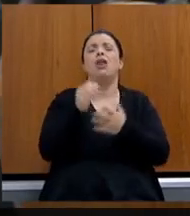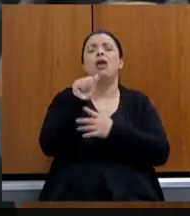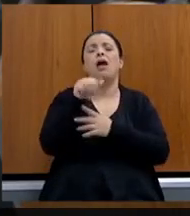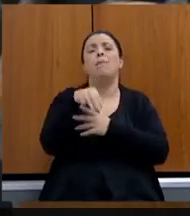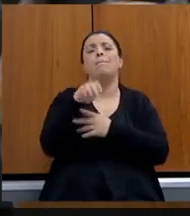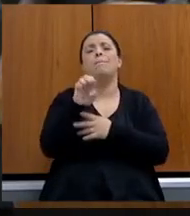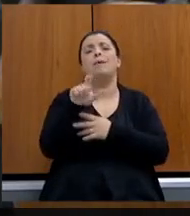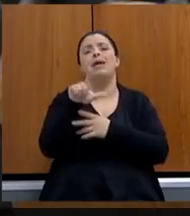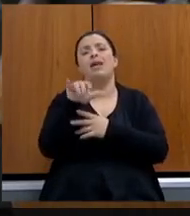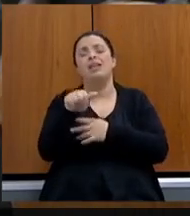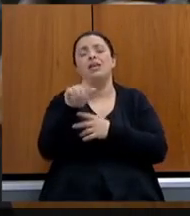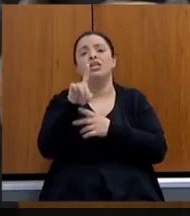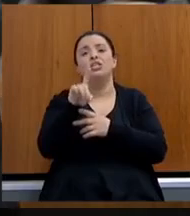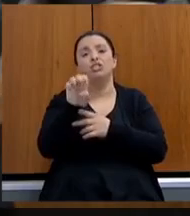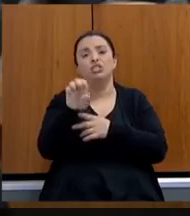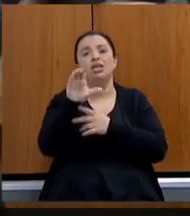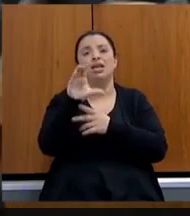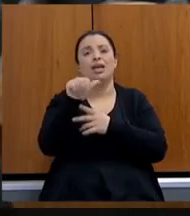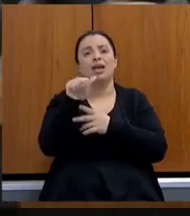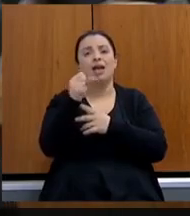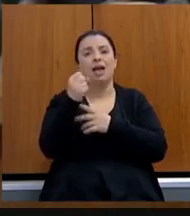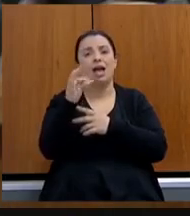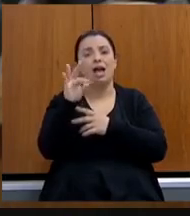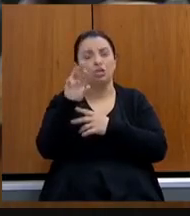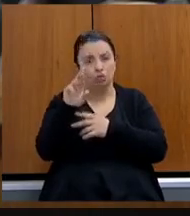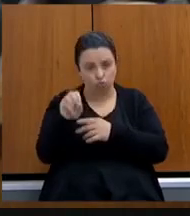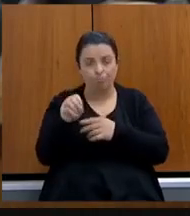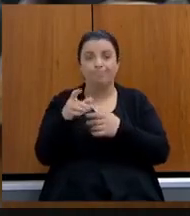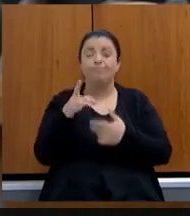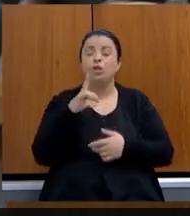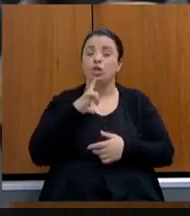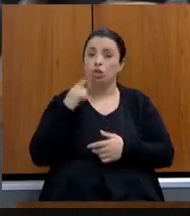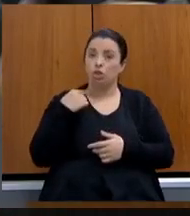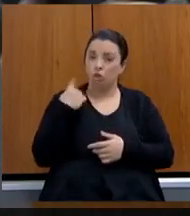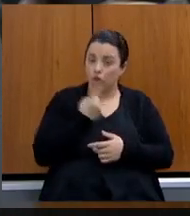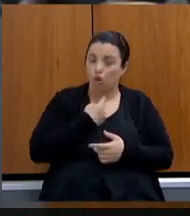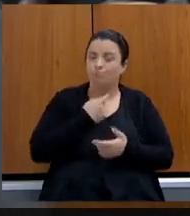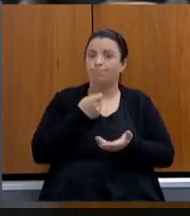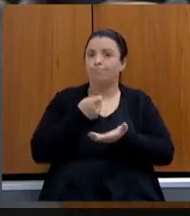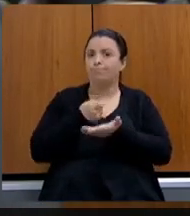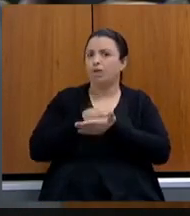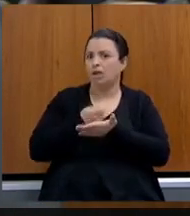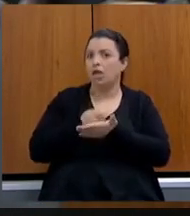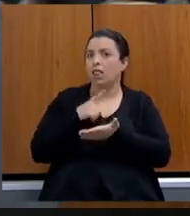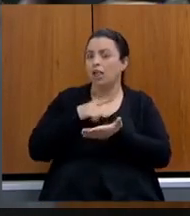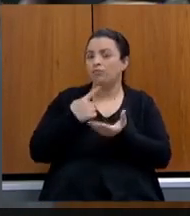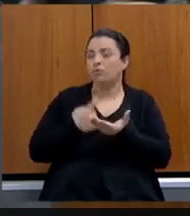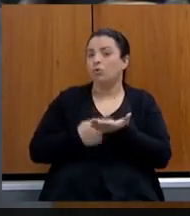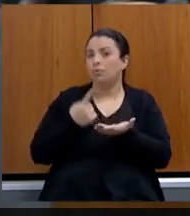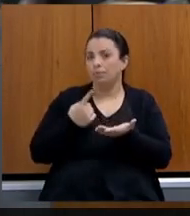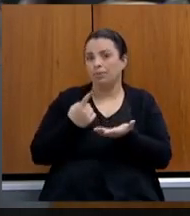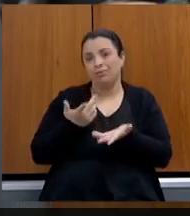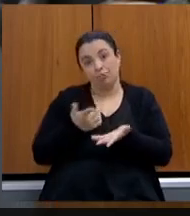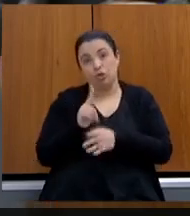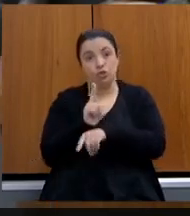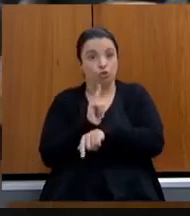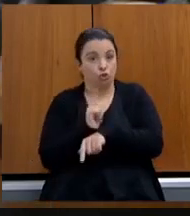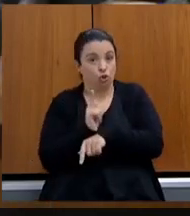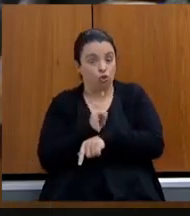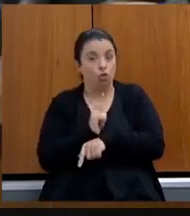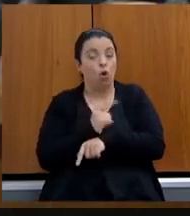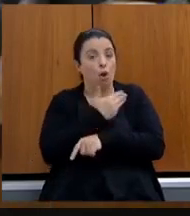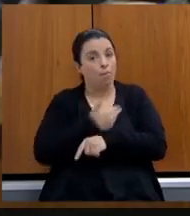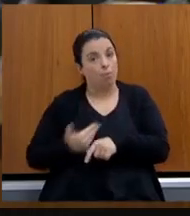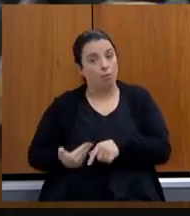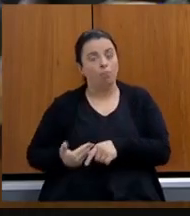é deputada nós tivemos a obrigação né cabe a um gestor público obrigação